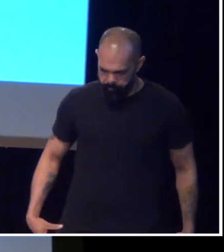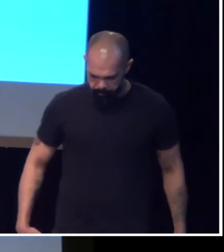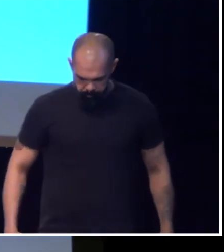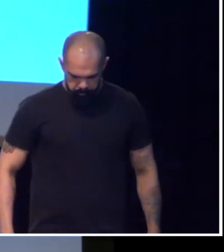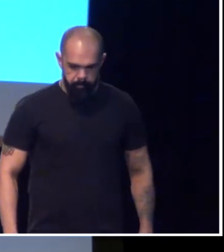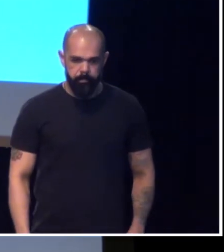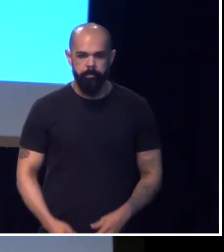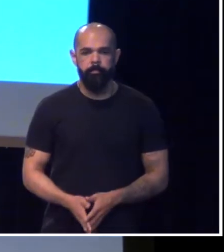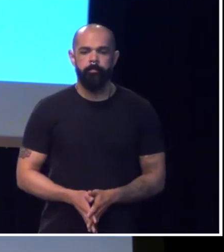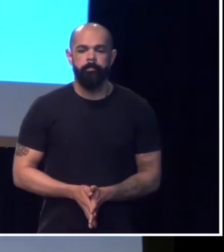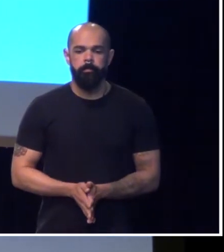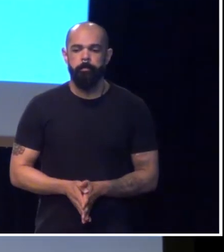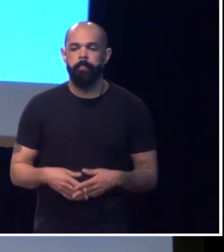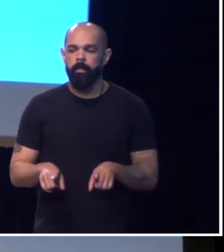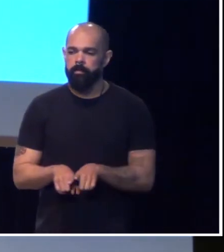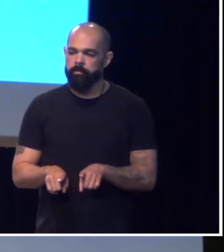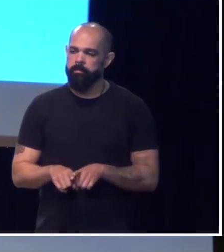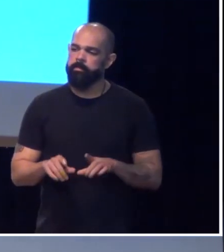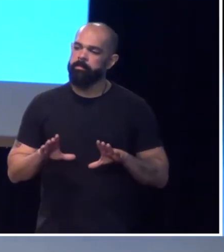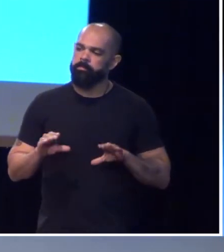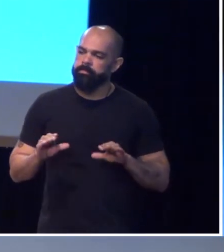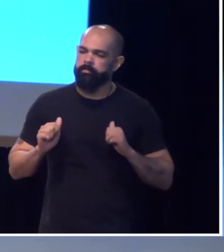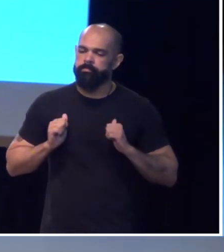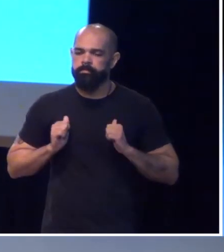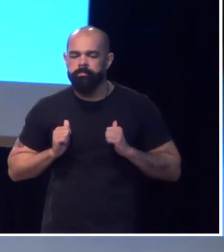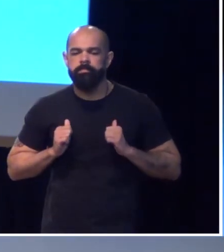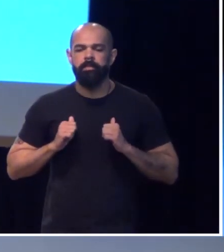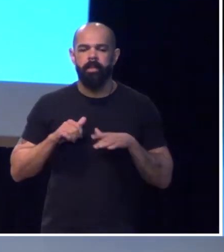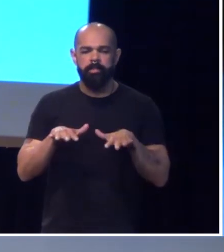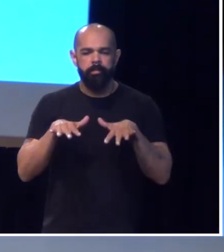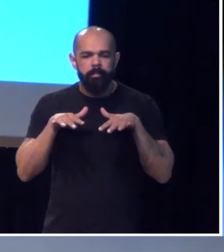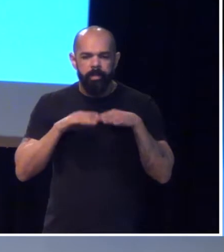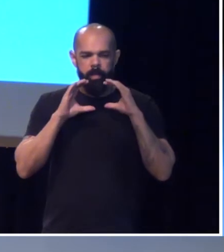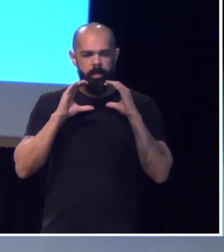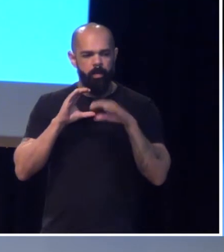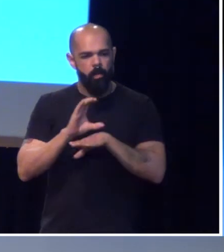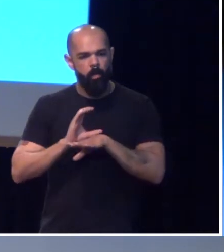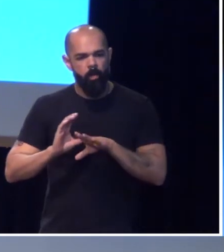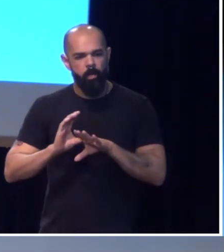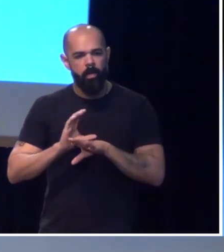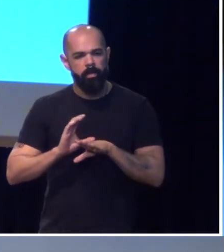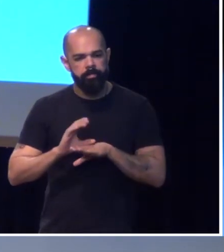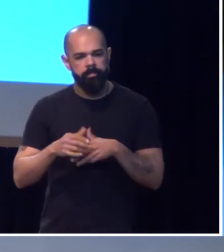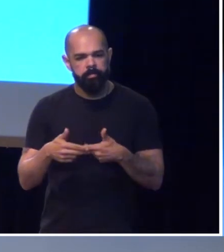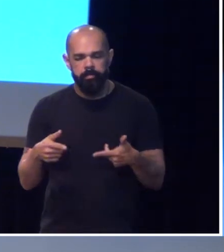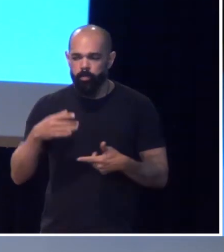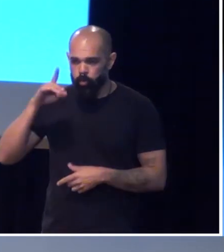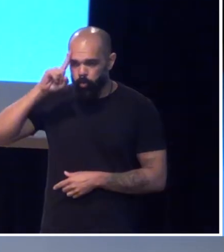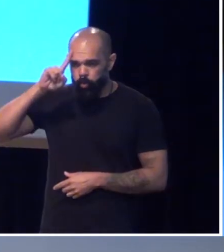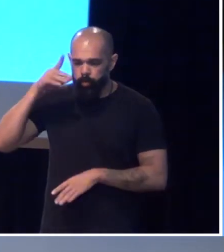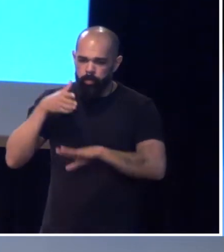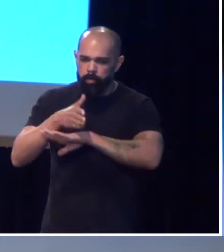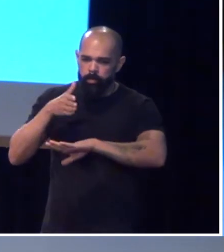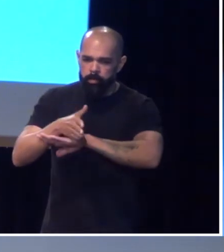Criar ambientes físicos confortáveis para assembleias, reuniões, colegiados. São nesses espaços que a gente está durante todo o dia, né?